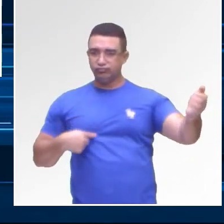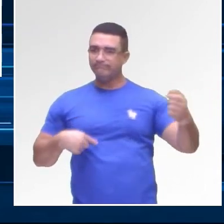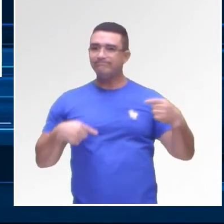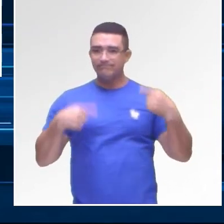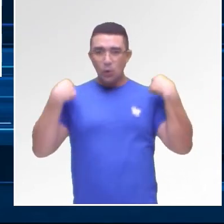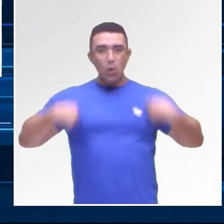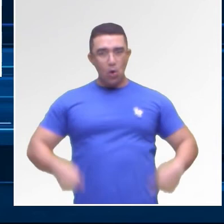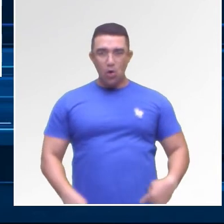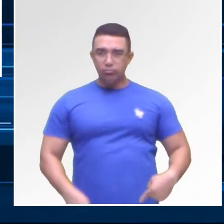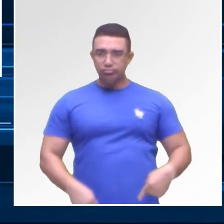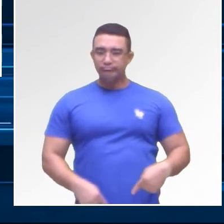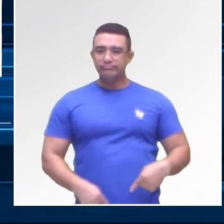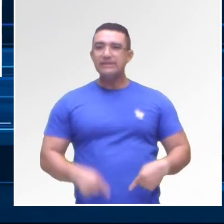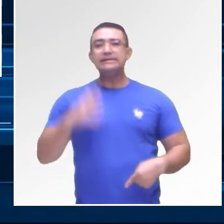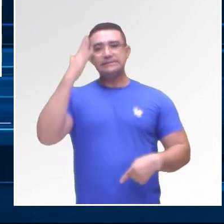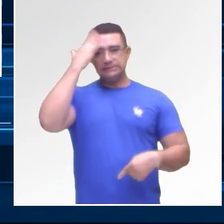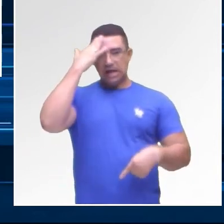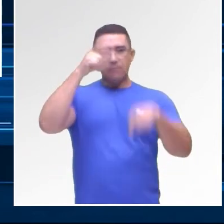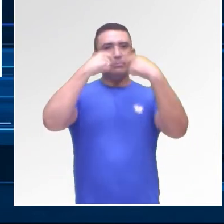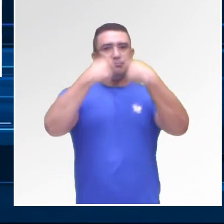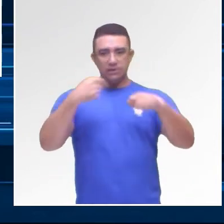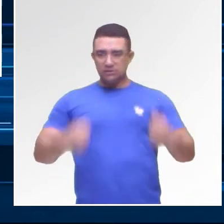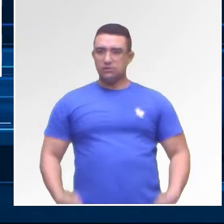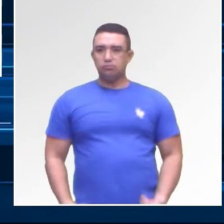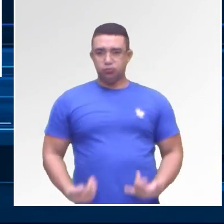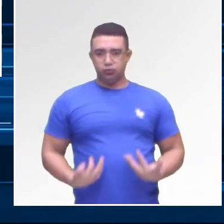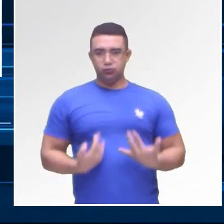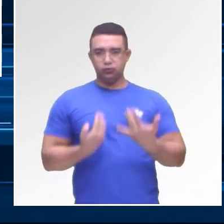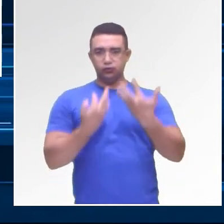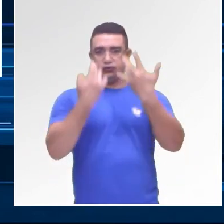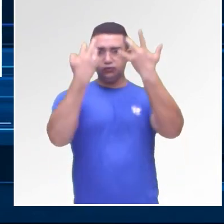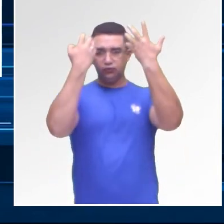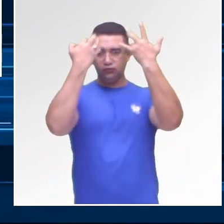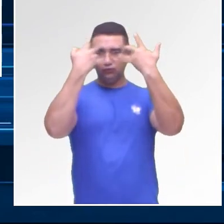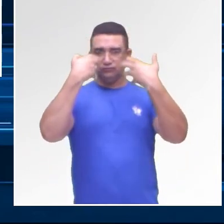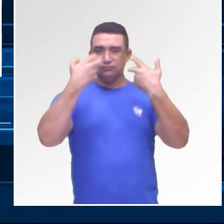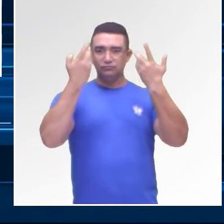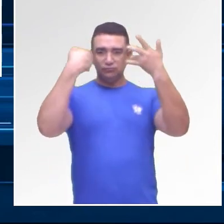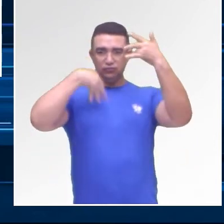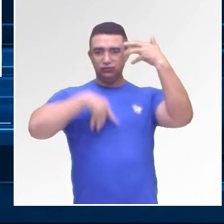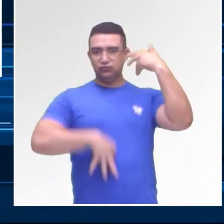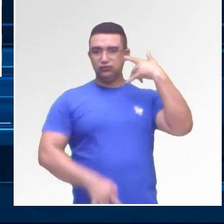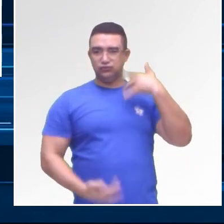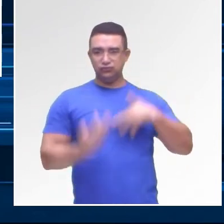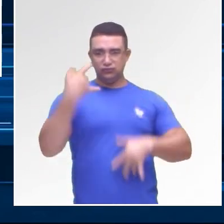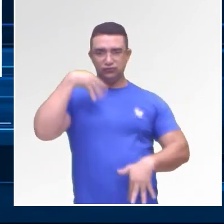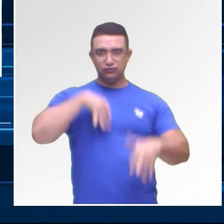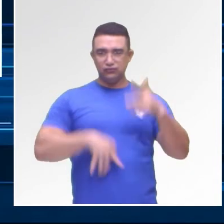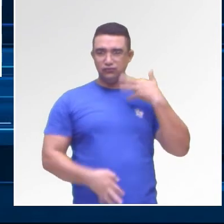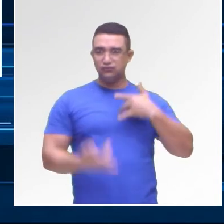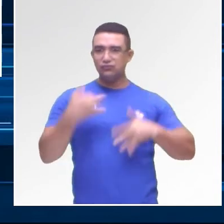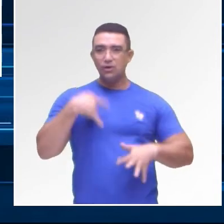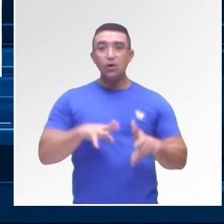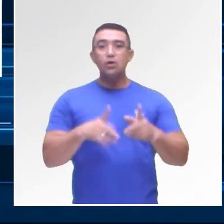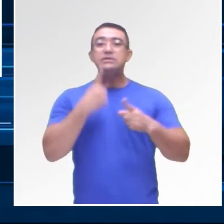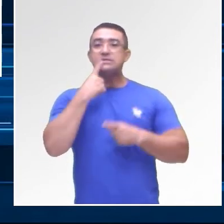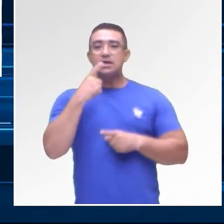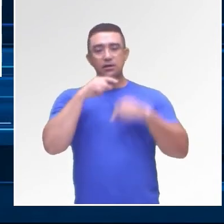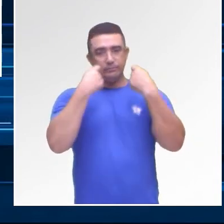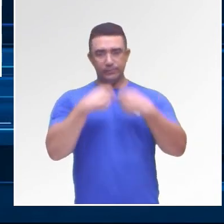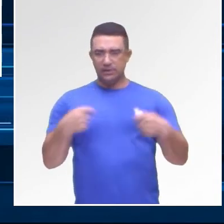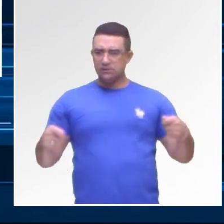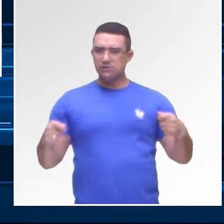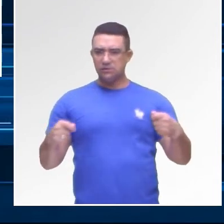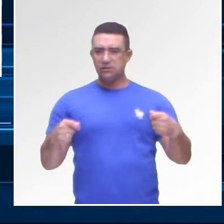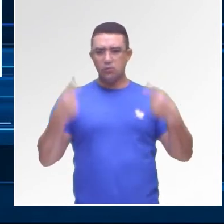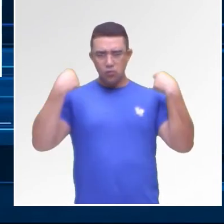gente precisa que o nosso sangue rico de oxigênio circule pelo nosso corpo, né, para levar energia para